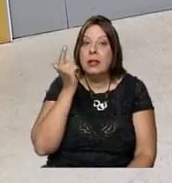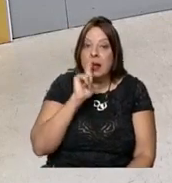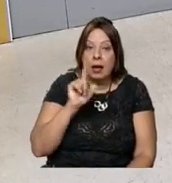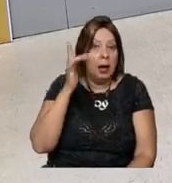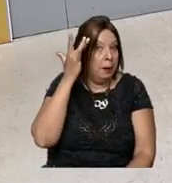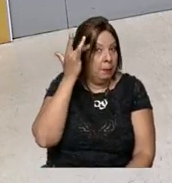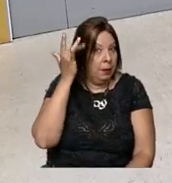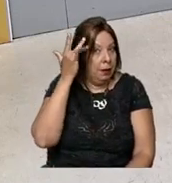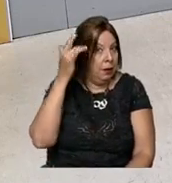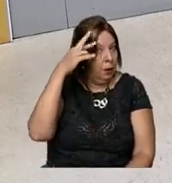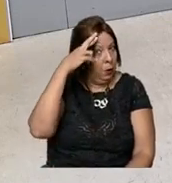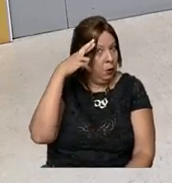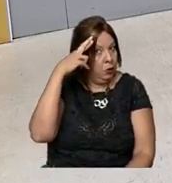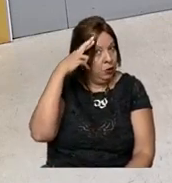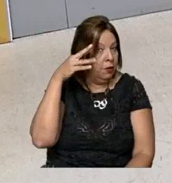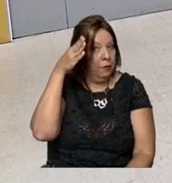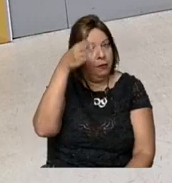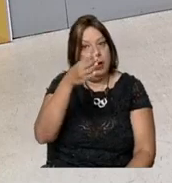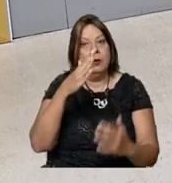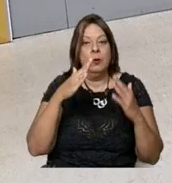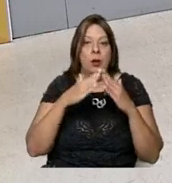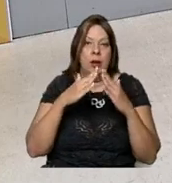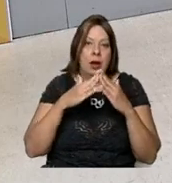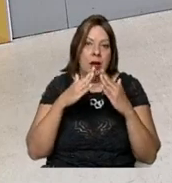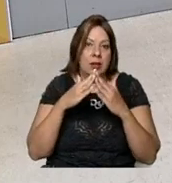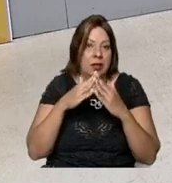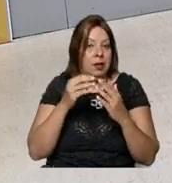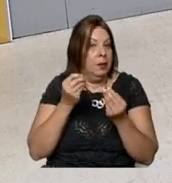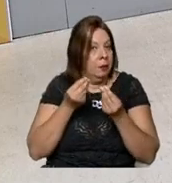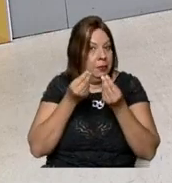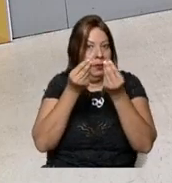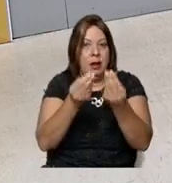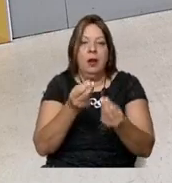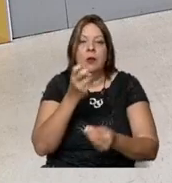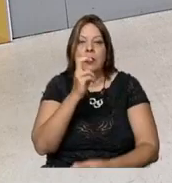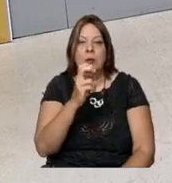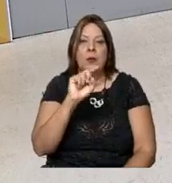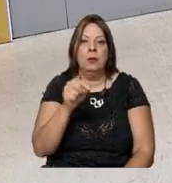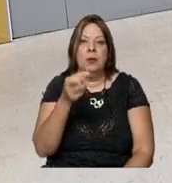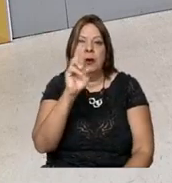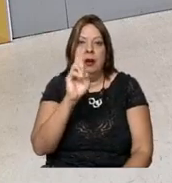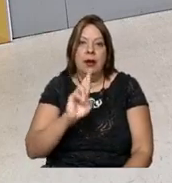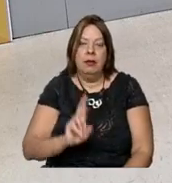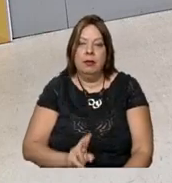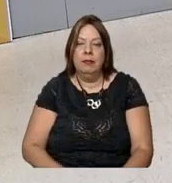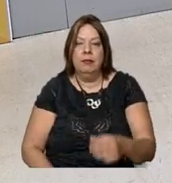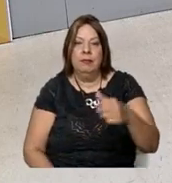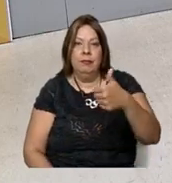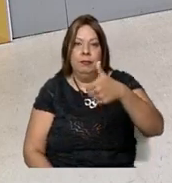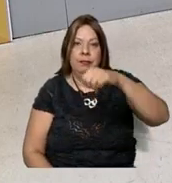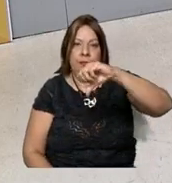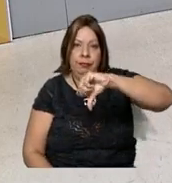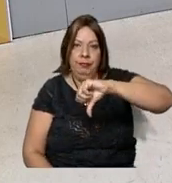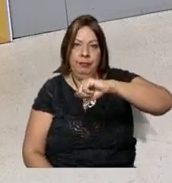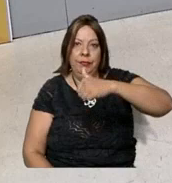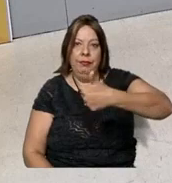os R$5.000. Olha o coração do povo sergipano batendo forte. Marca 19.